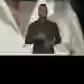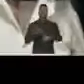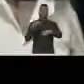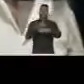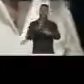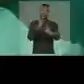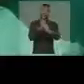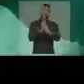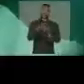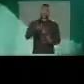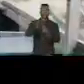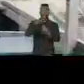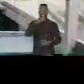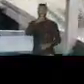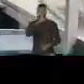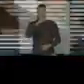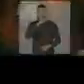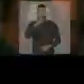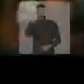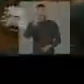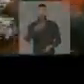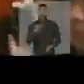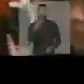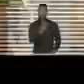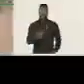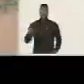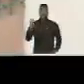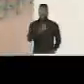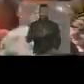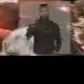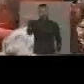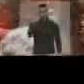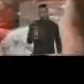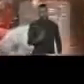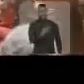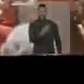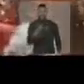Participe dos Atos pela Democracia neste sábado, 20 de outubro.